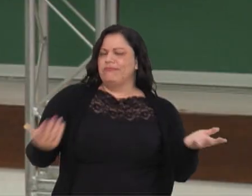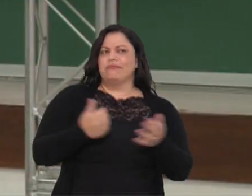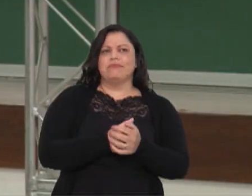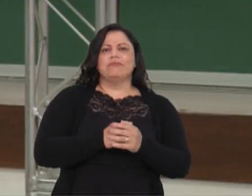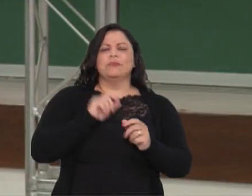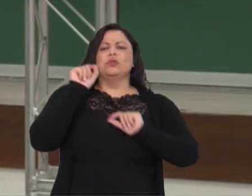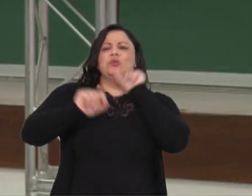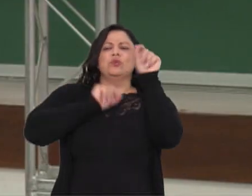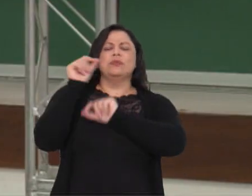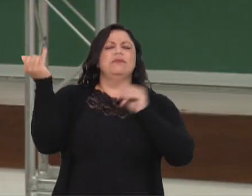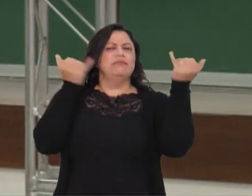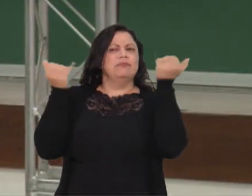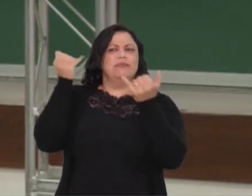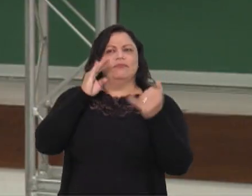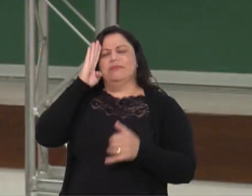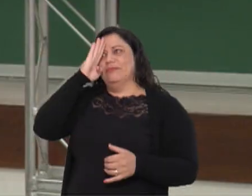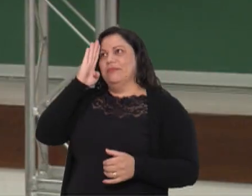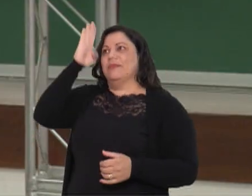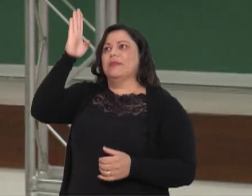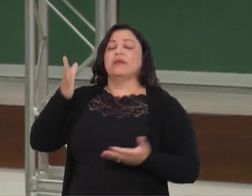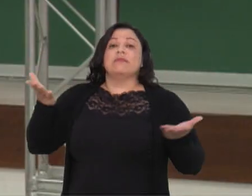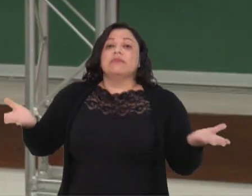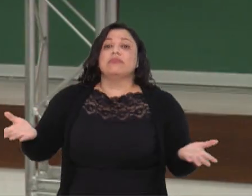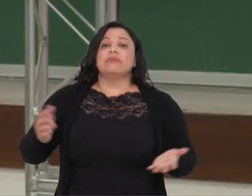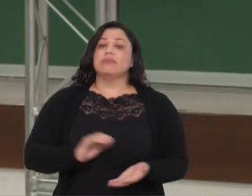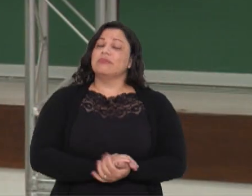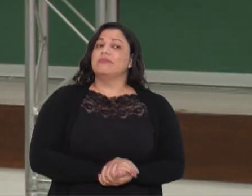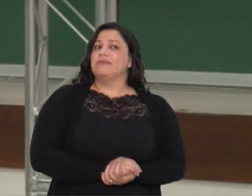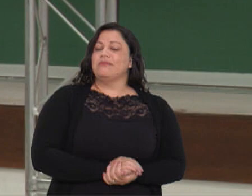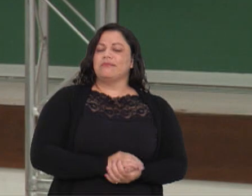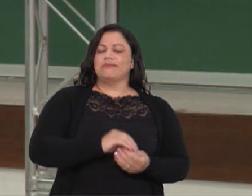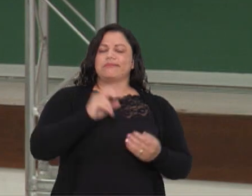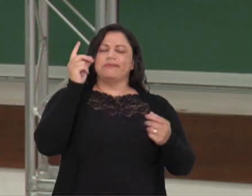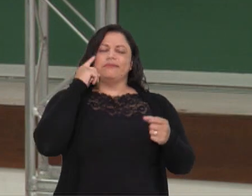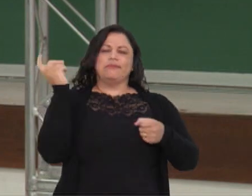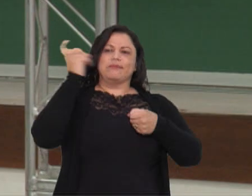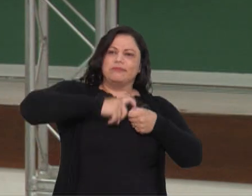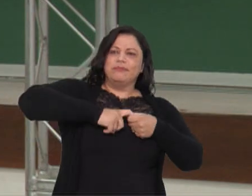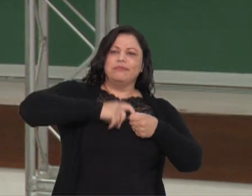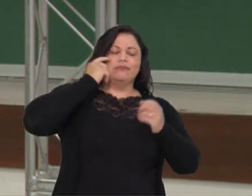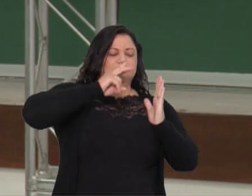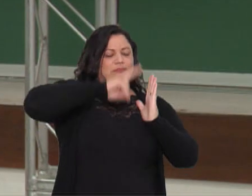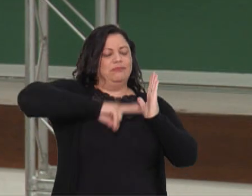Vamos voltar lá rapidinho no início do texto, só para a gente reler?